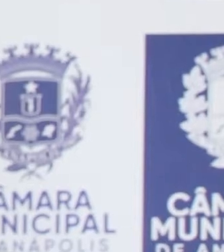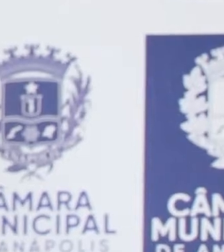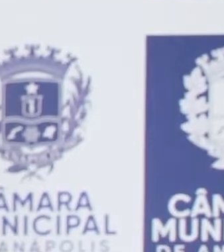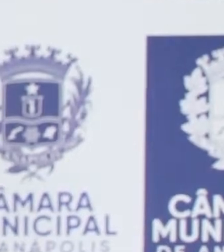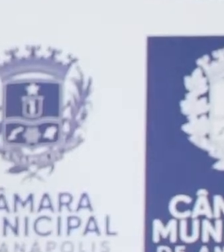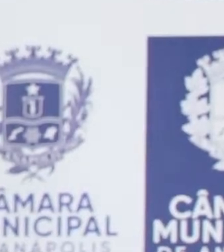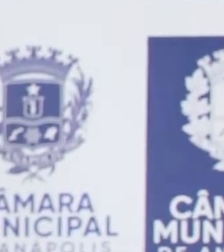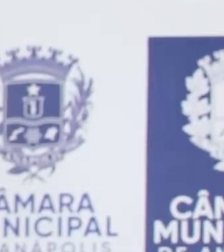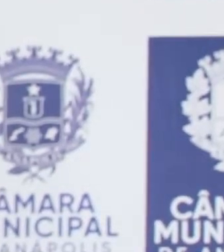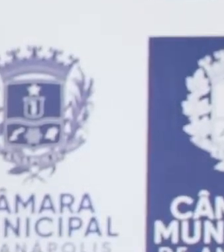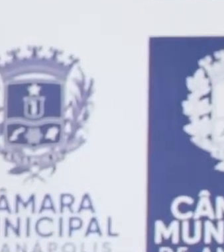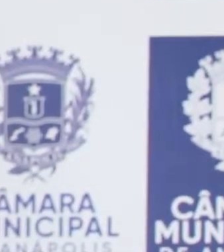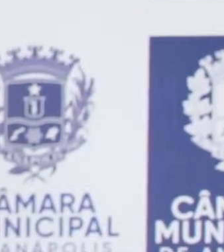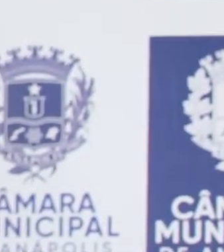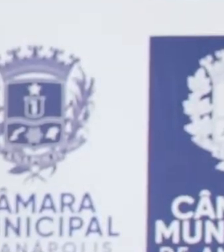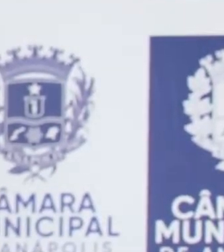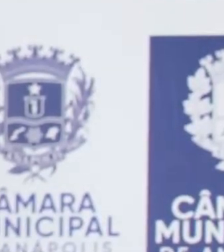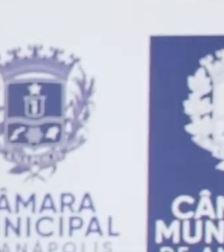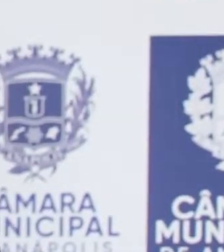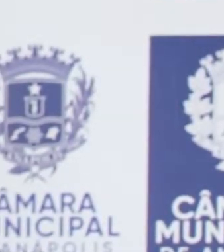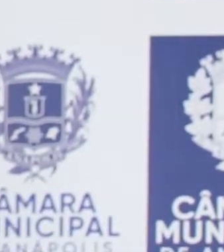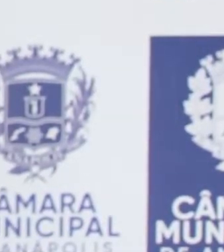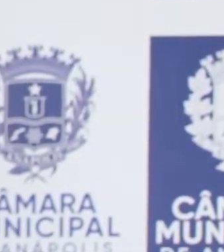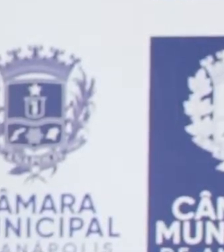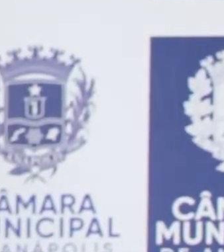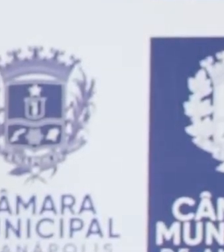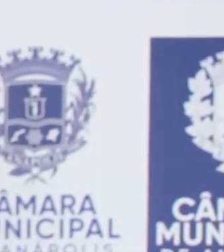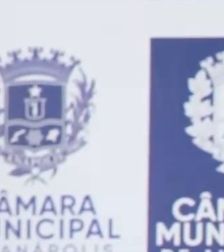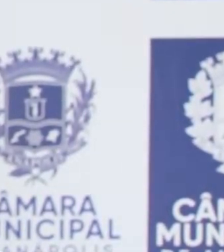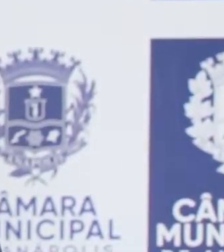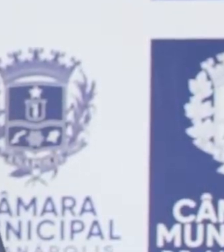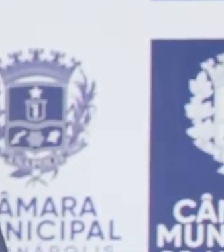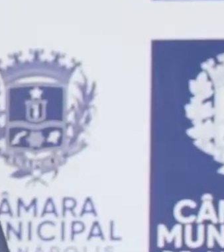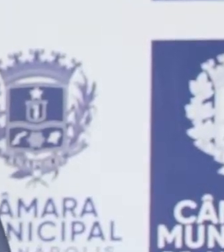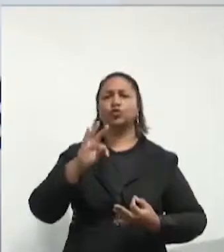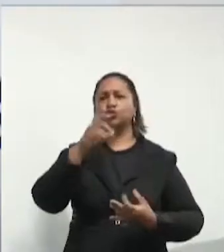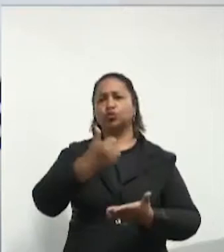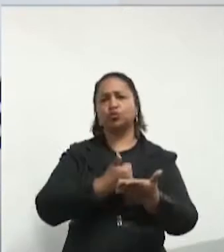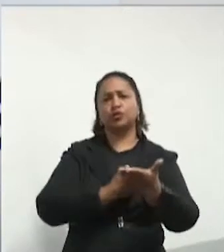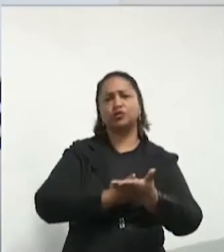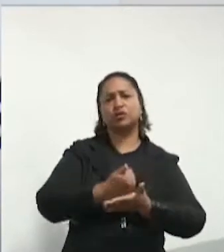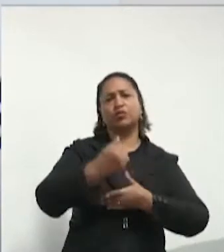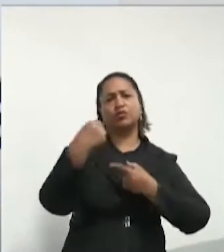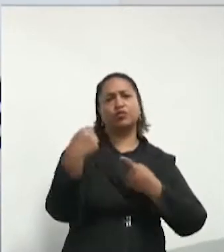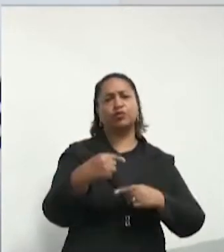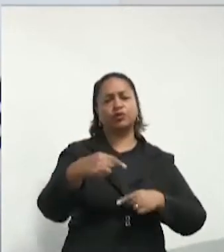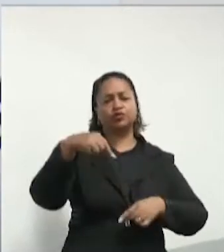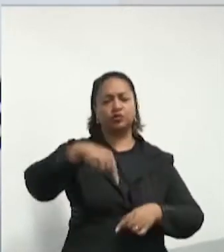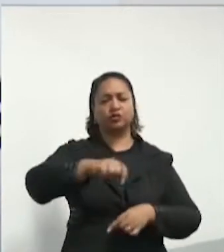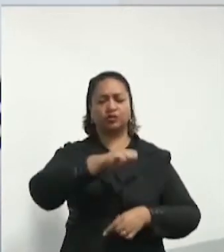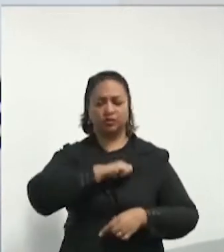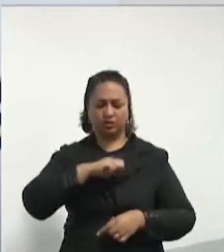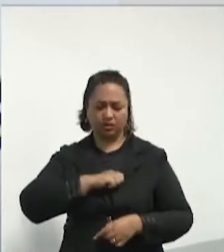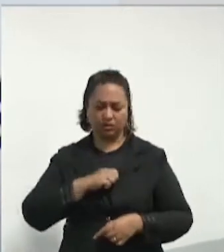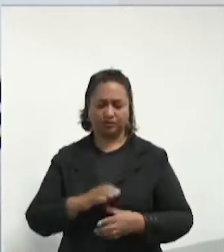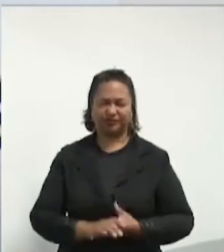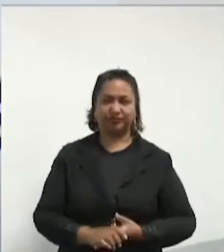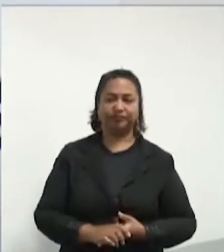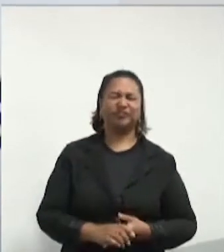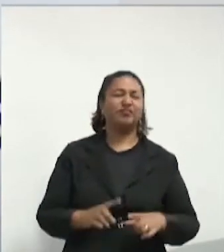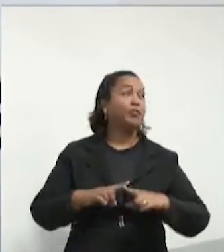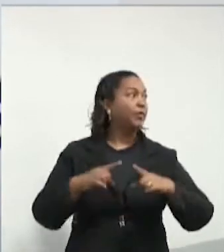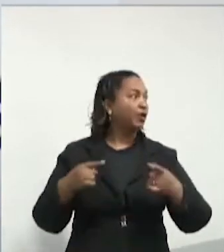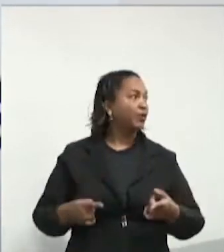o vereador telles júnior fez um balanço positivo das ações de seu gabinete mas presidente eu sou nesse